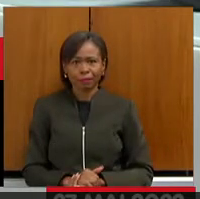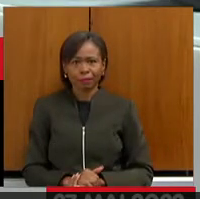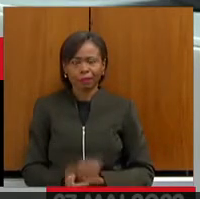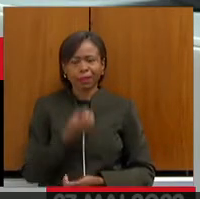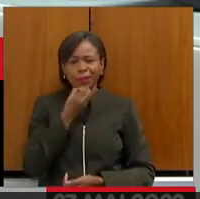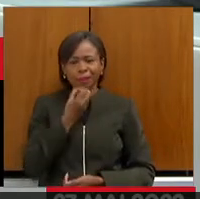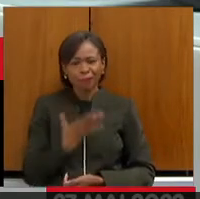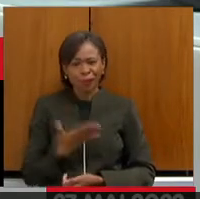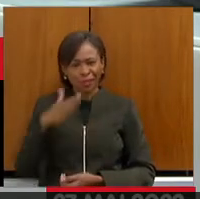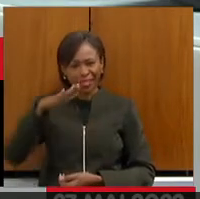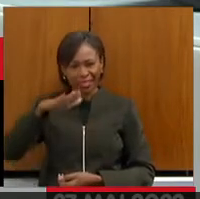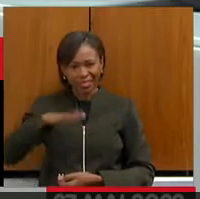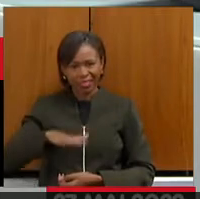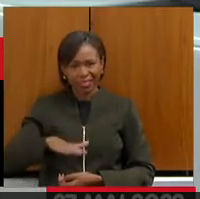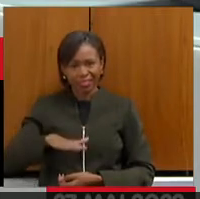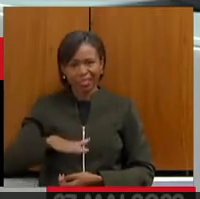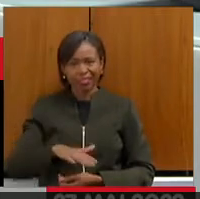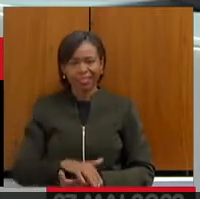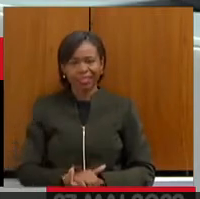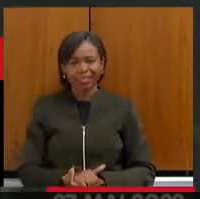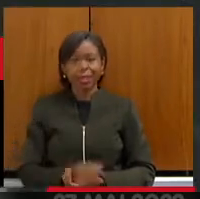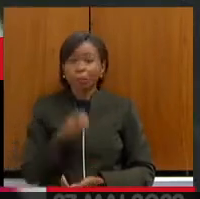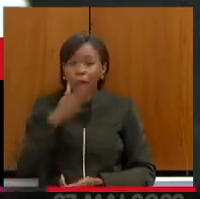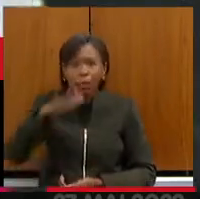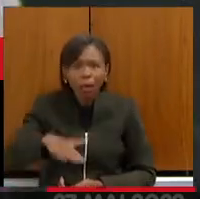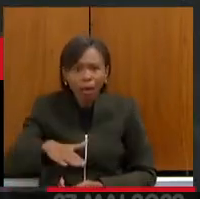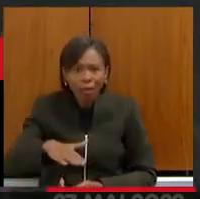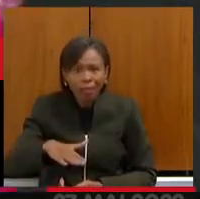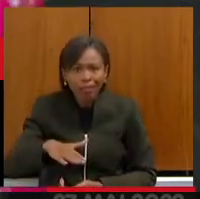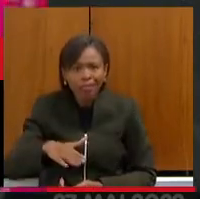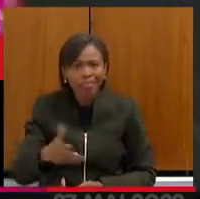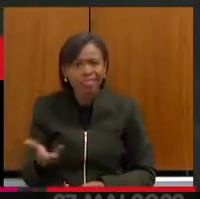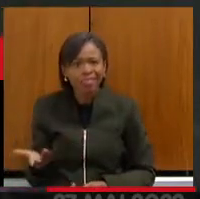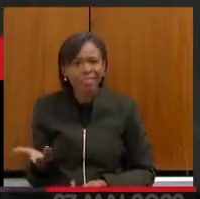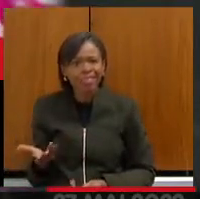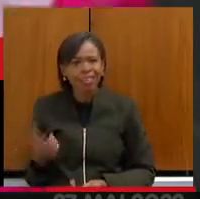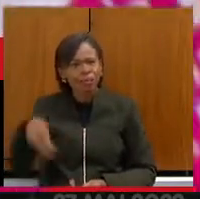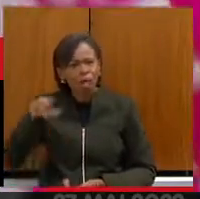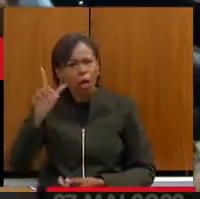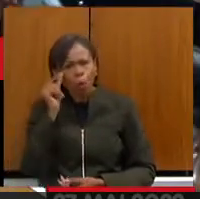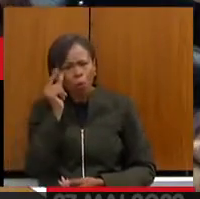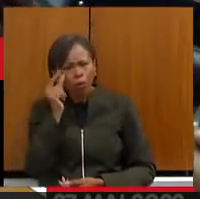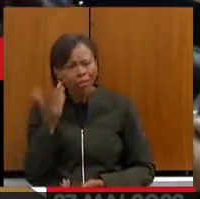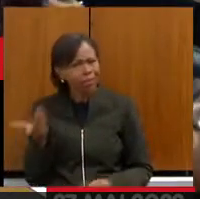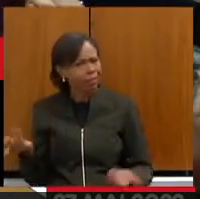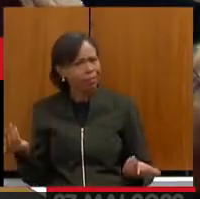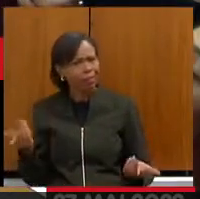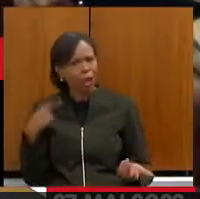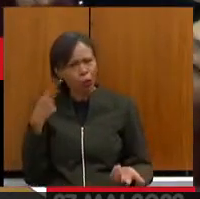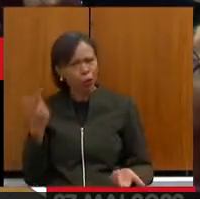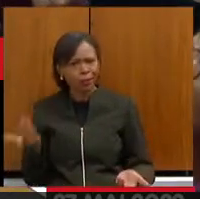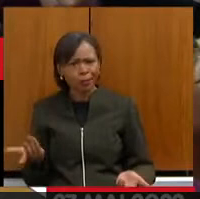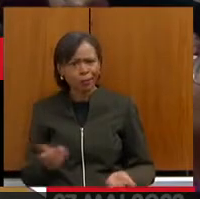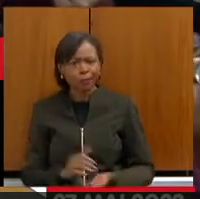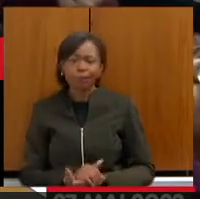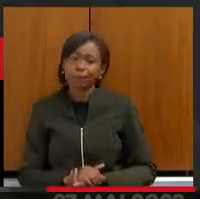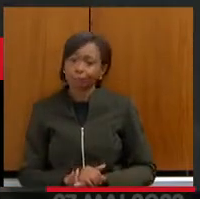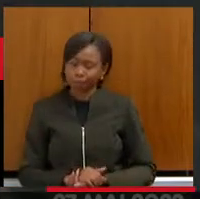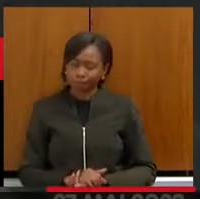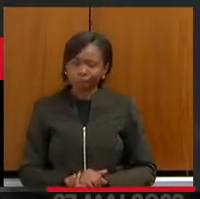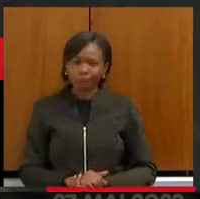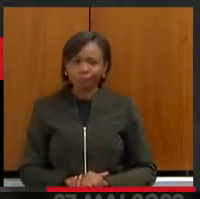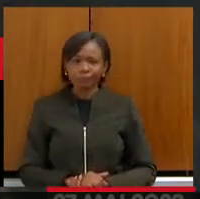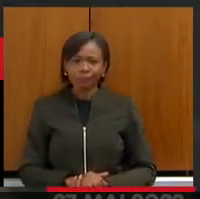Olá boa tarde boa tarde gente vocês estão dormindo tá doido gente